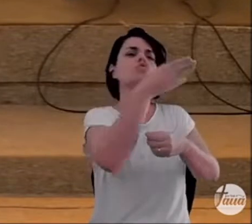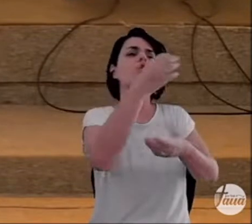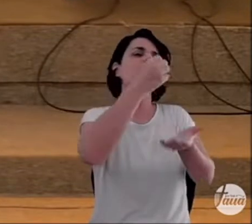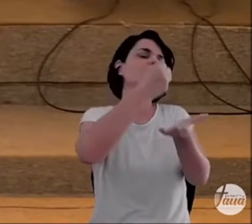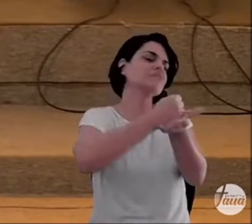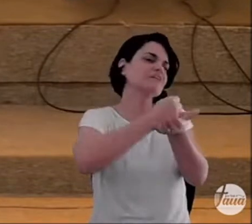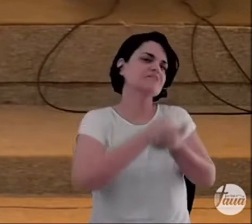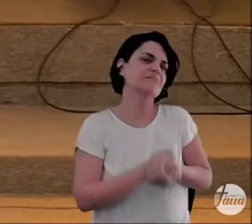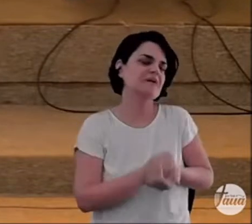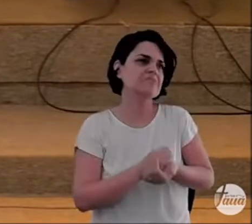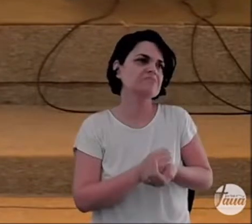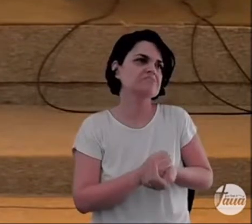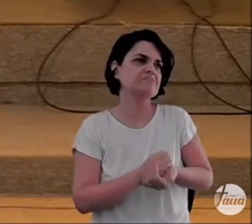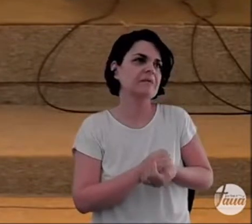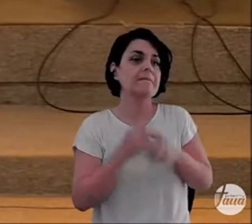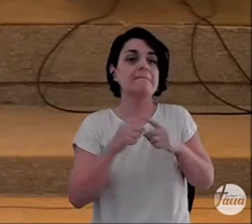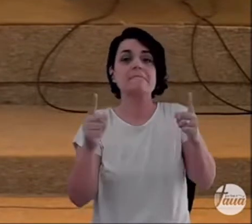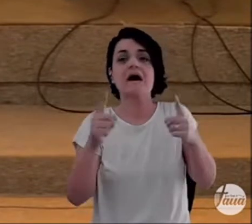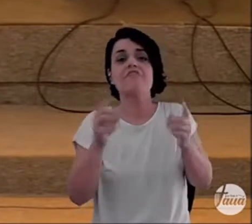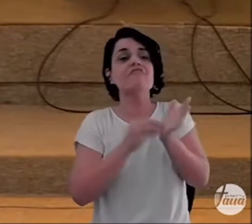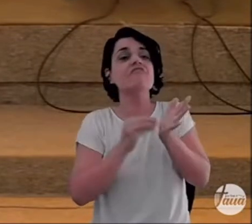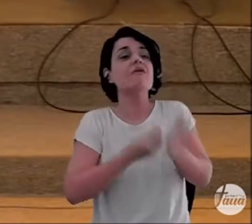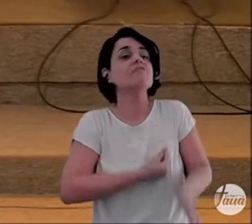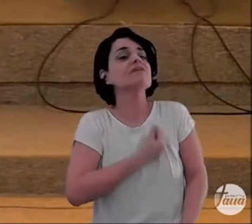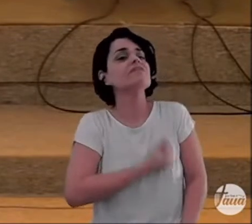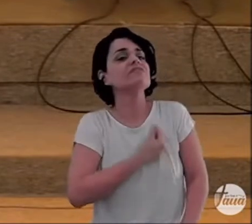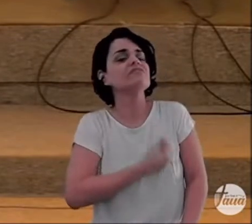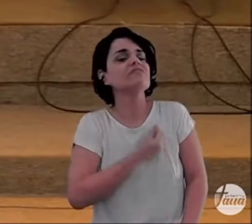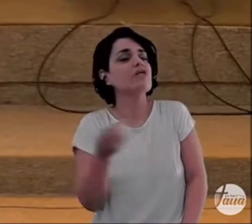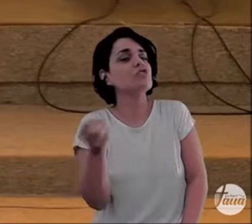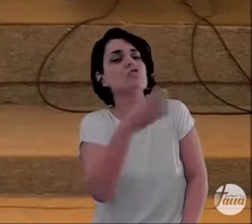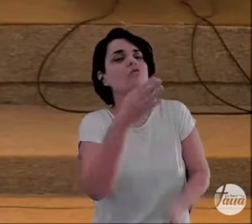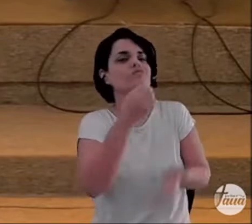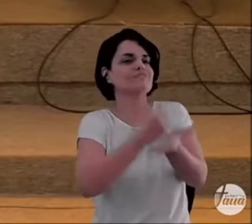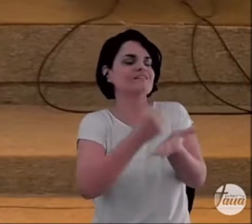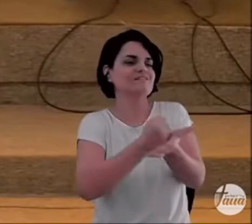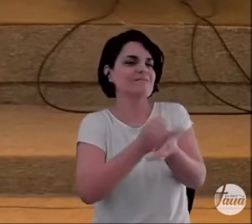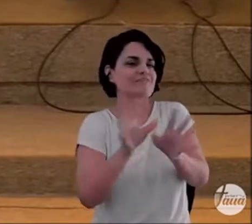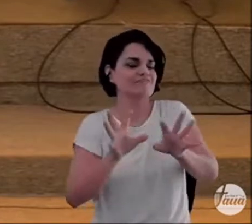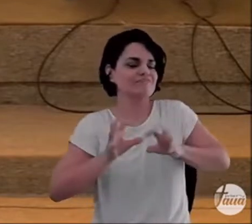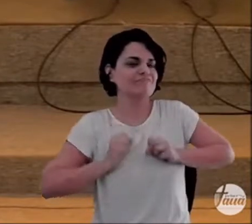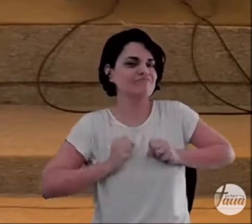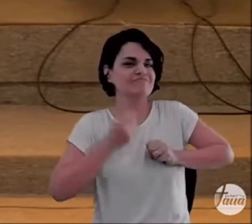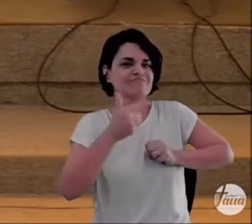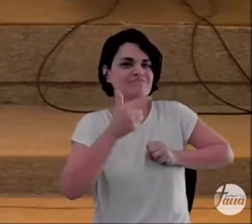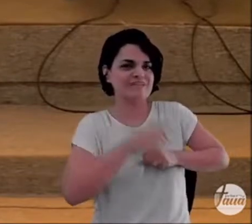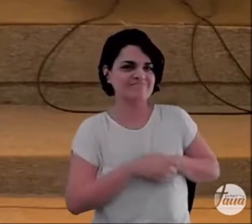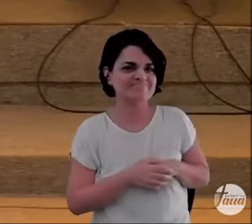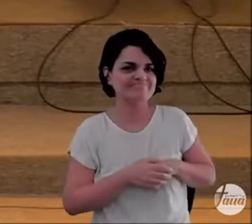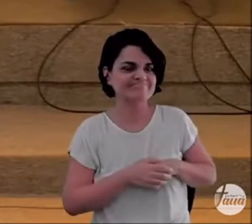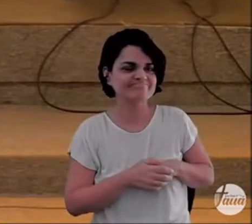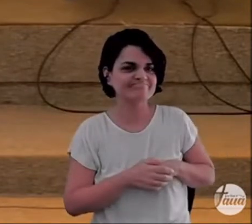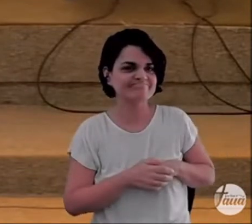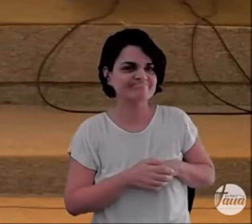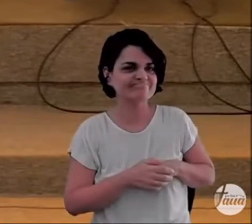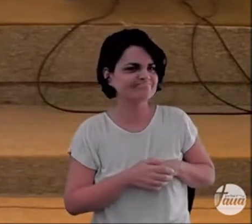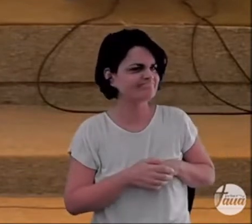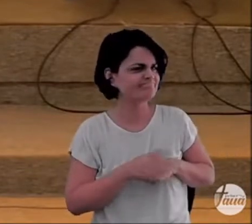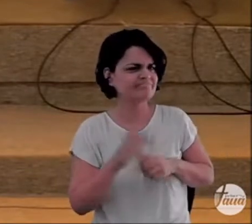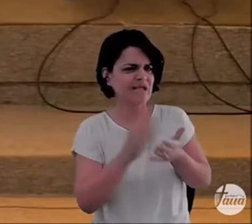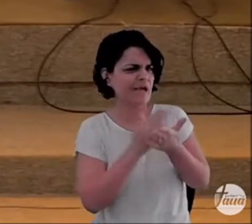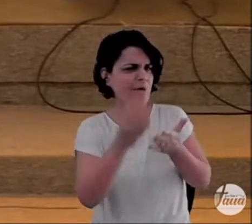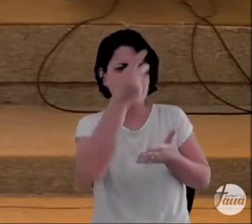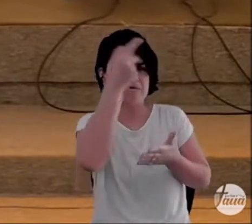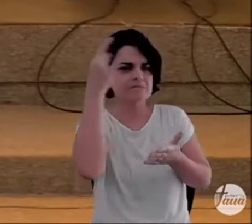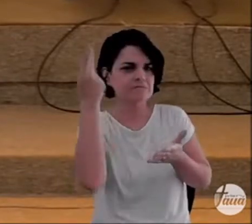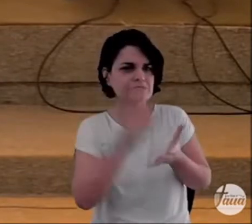diz. Pastor, eu vendi aqui a minha casa e eu queria entregar aqui para a igreja. Porque